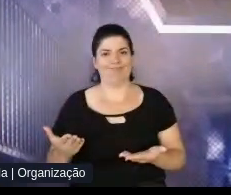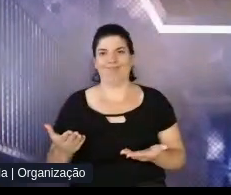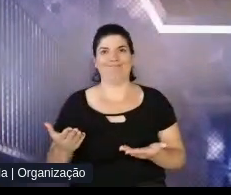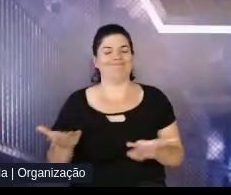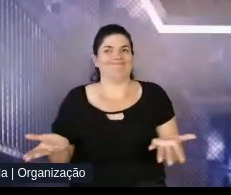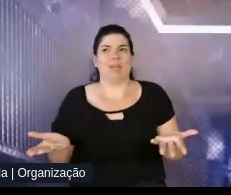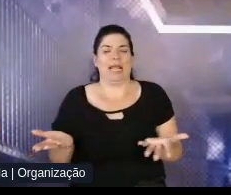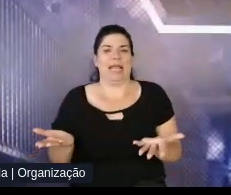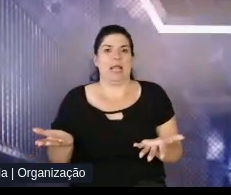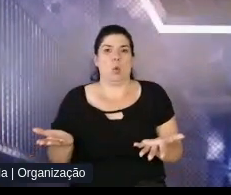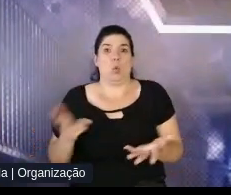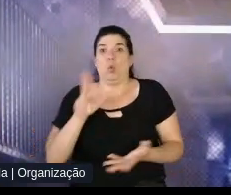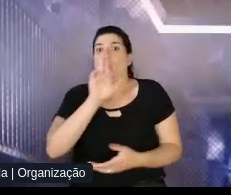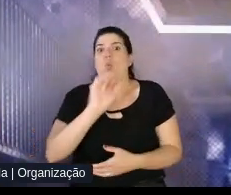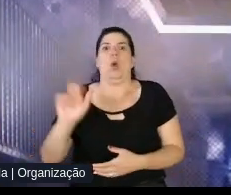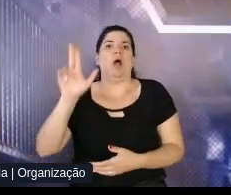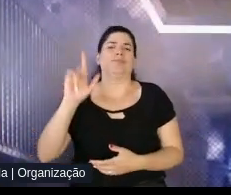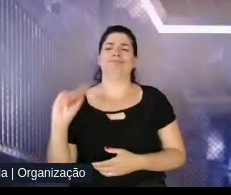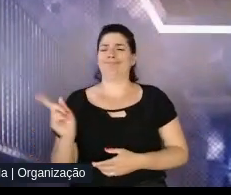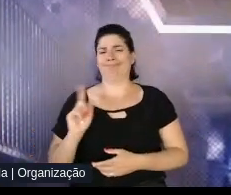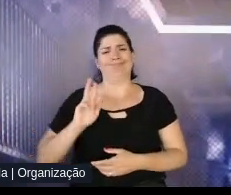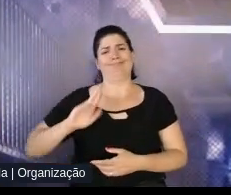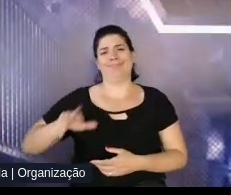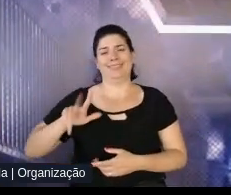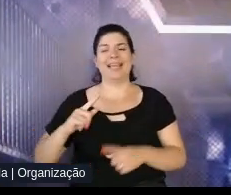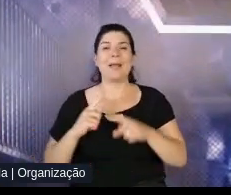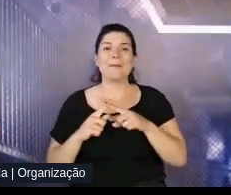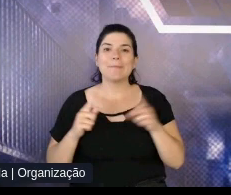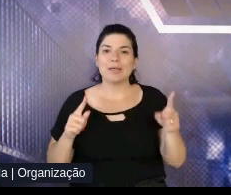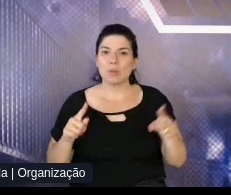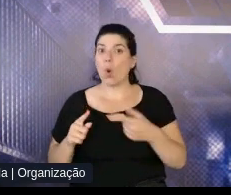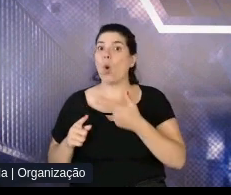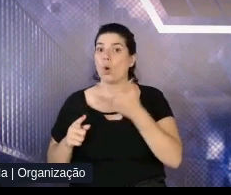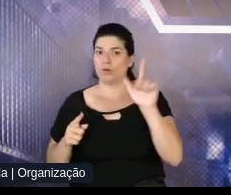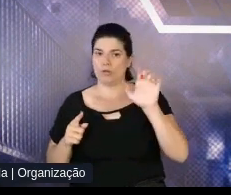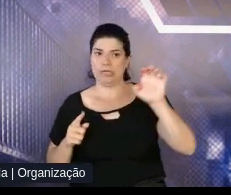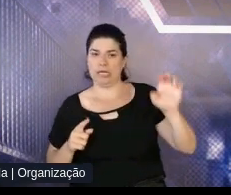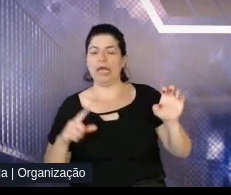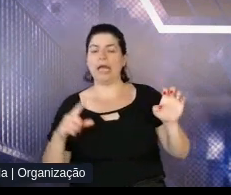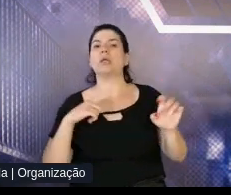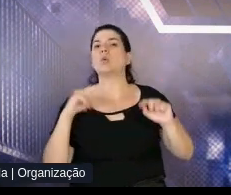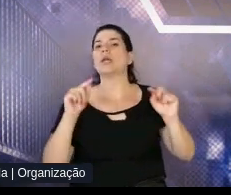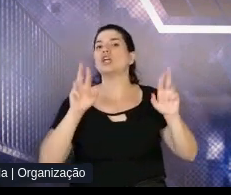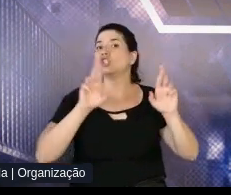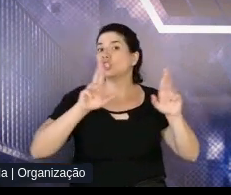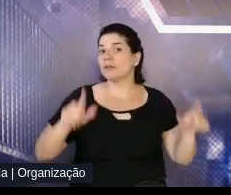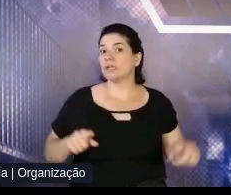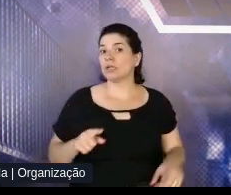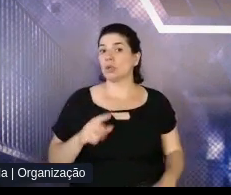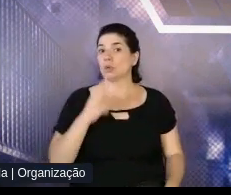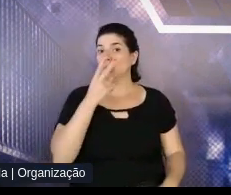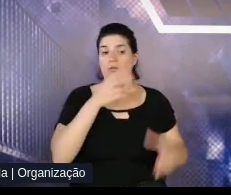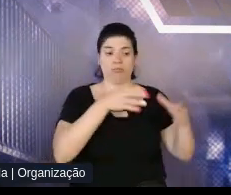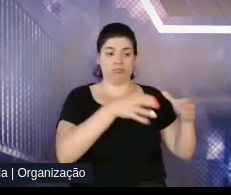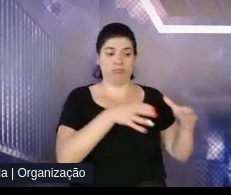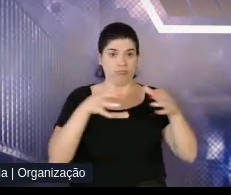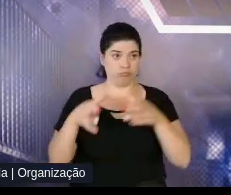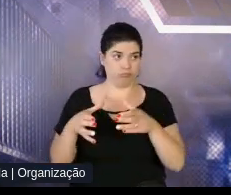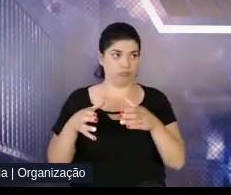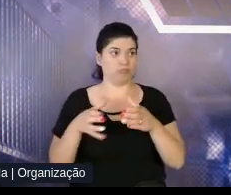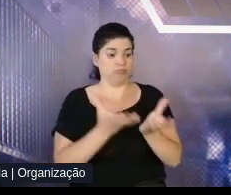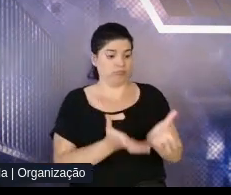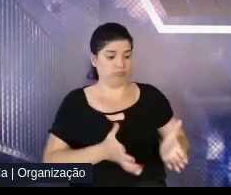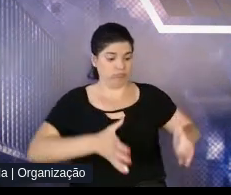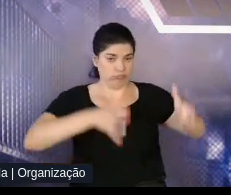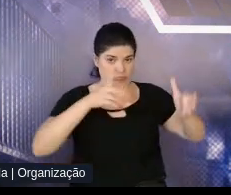assim, uau. Mas, aqui à esquerda, nós temos a diferença de 2 cestas, né? De um lado